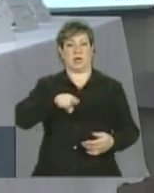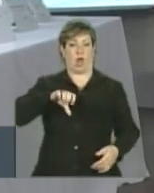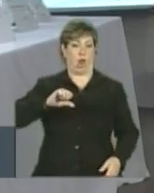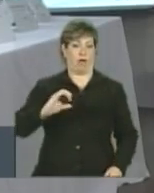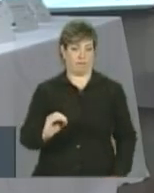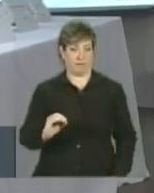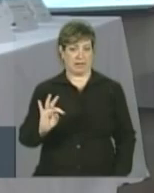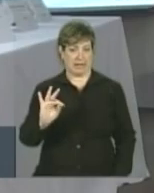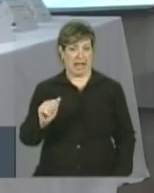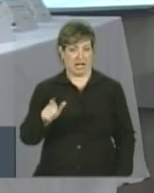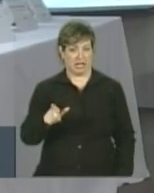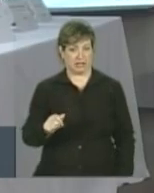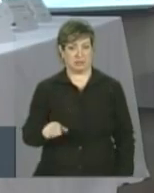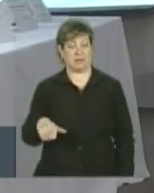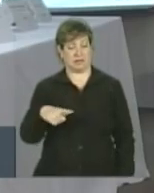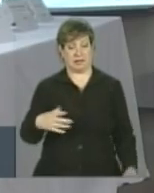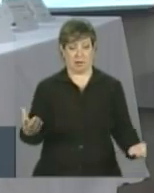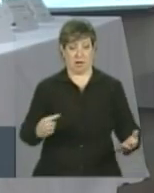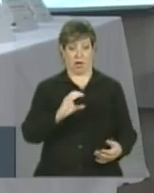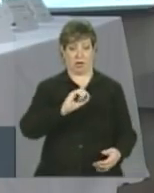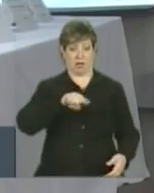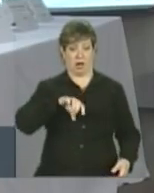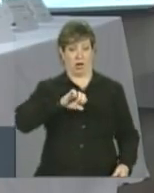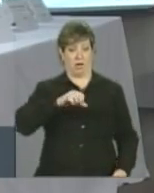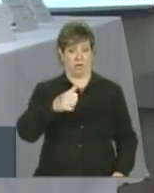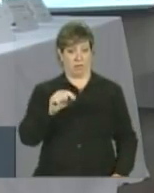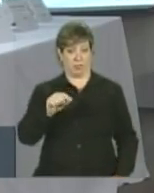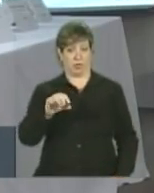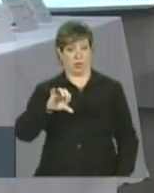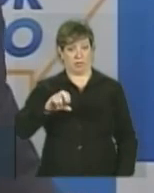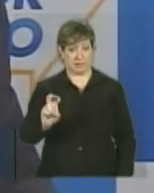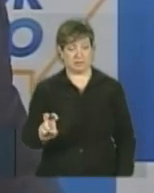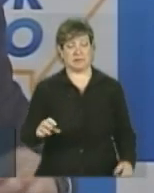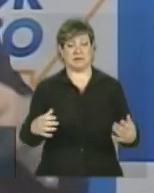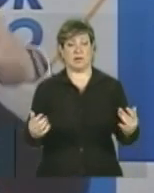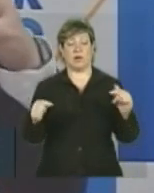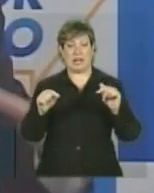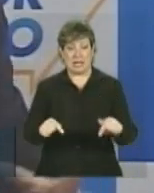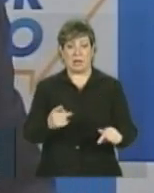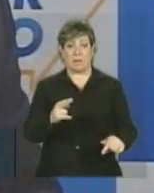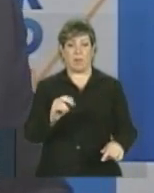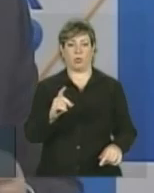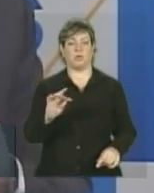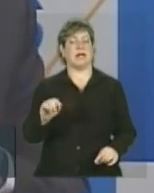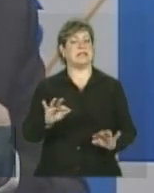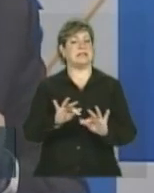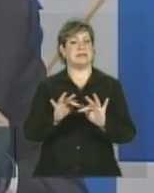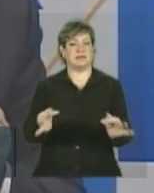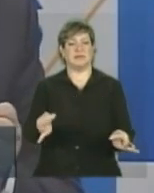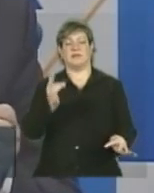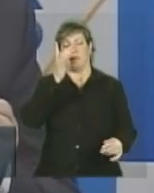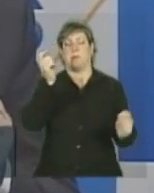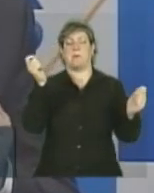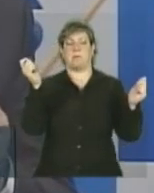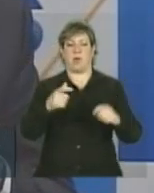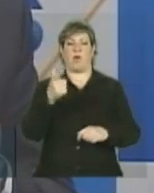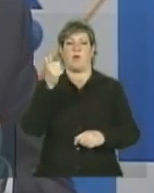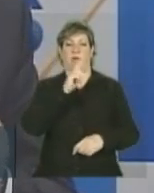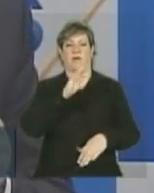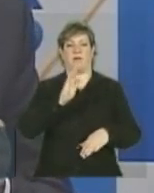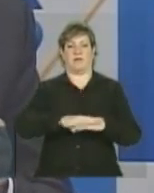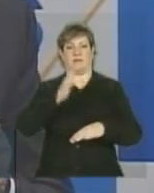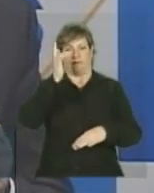A taxa média de mercado é 1,95%. Portanto, esse produto é um produto simples, que pode ser obtido com